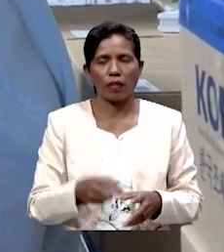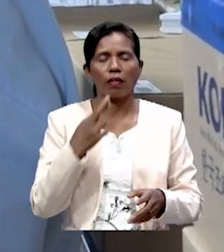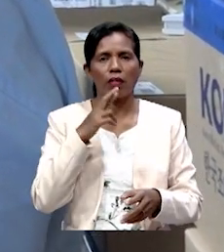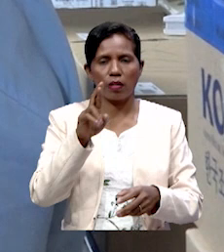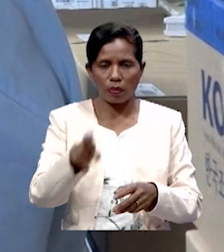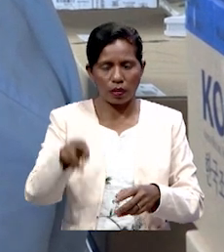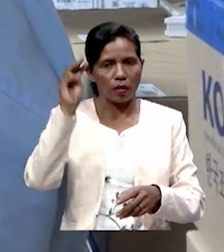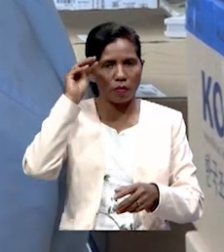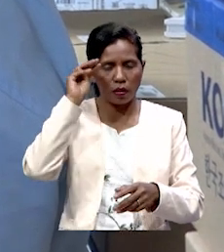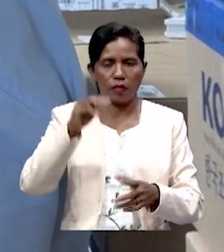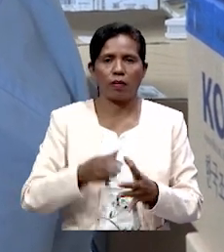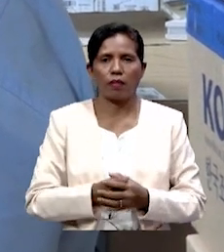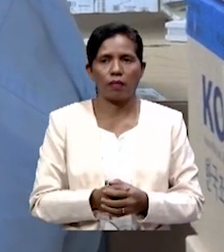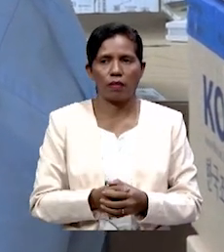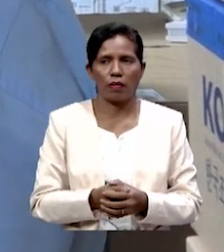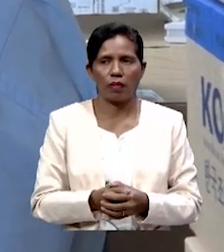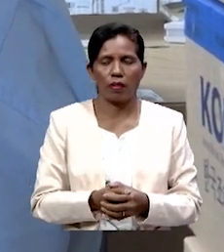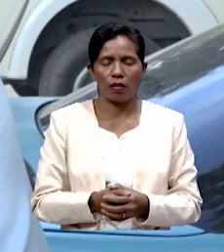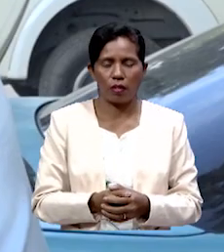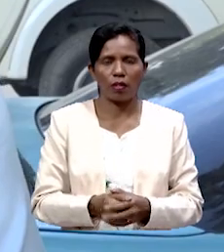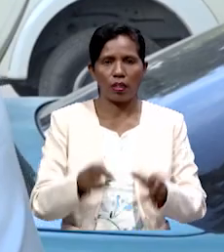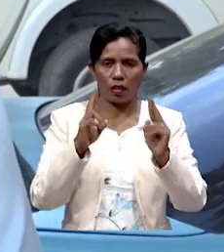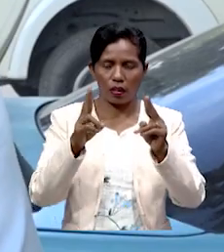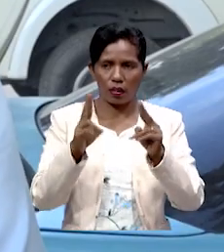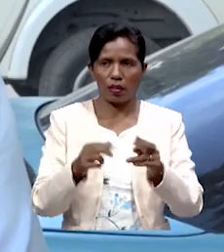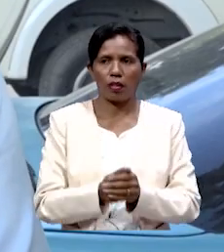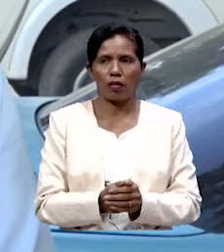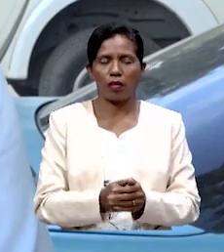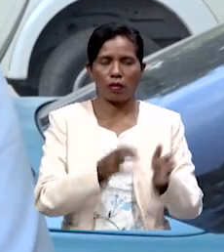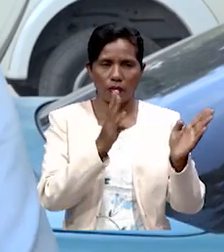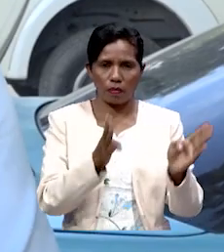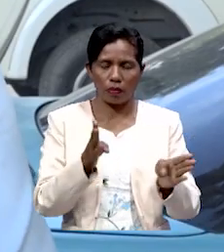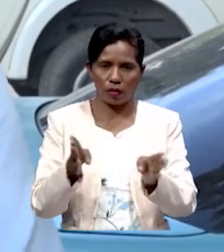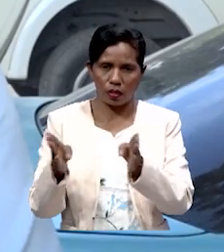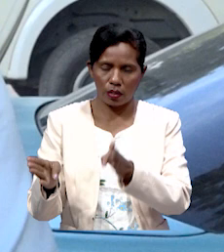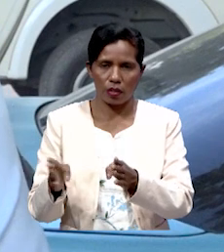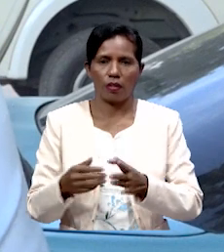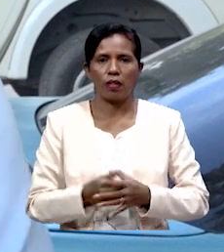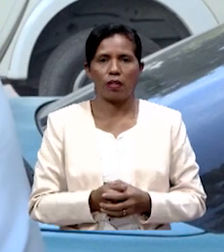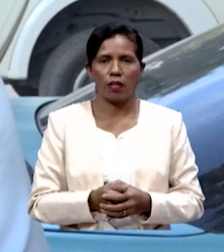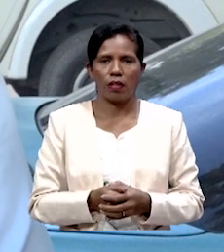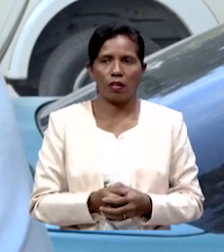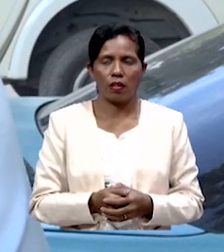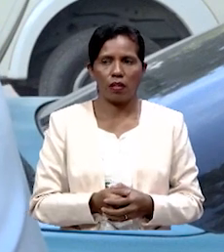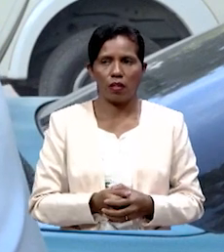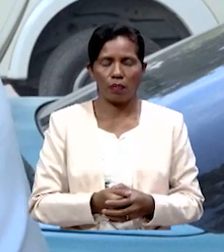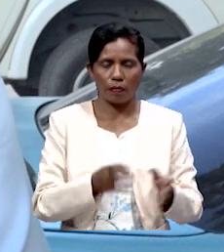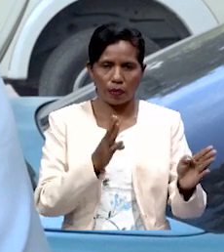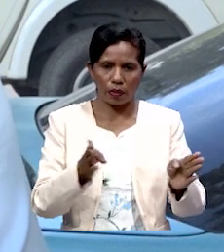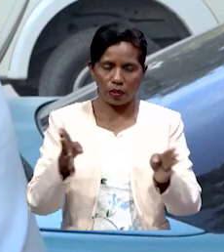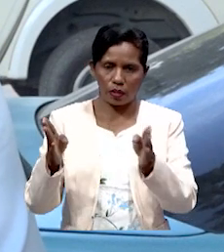Ministro, mos sempre la lais, só que processo e debe a tu responde